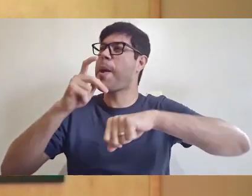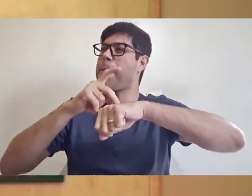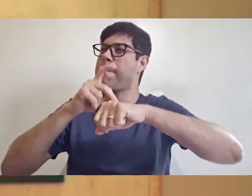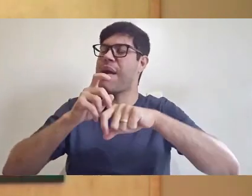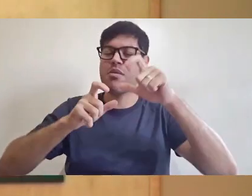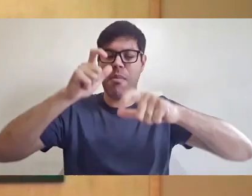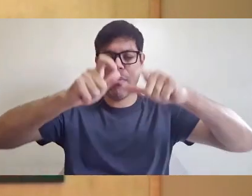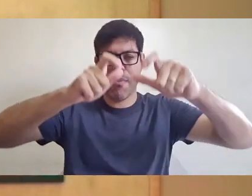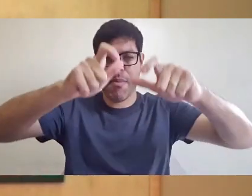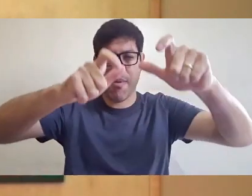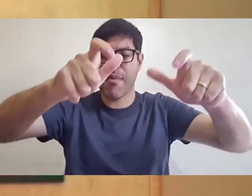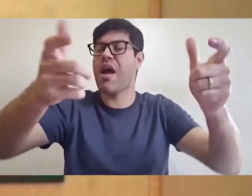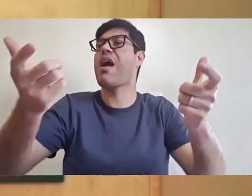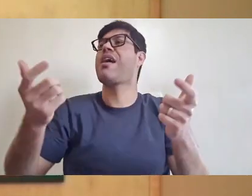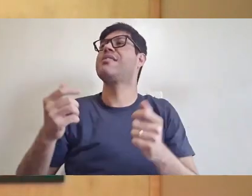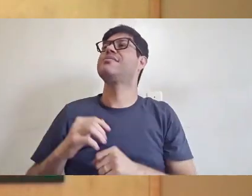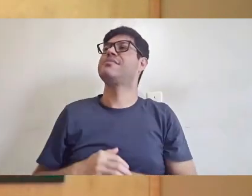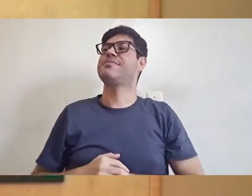tipo de